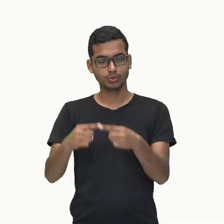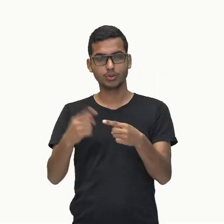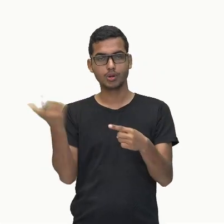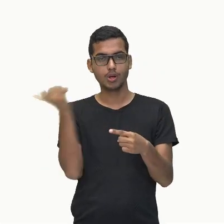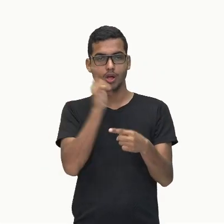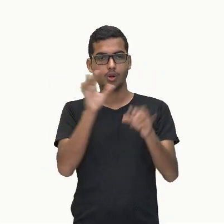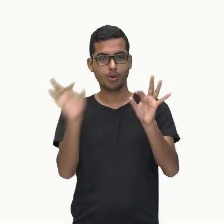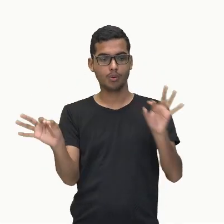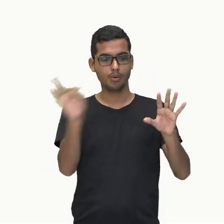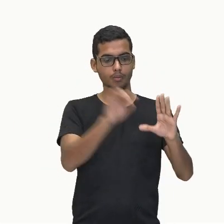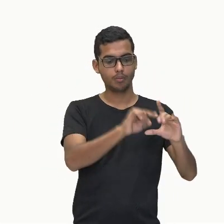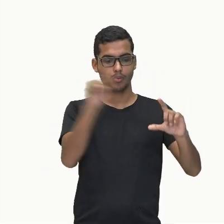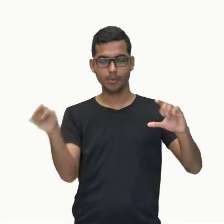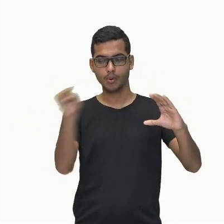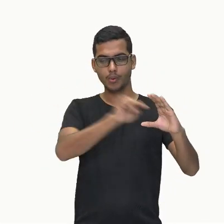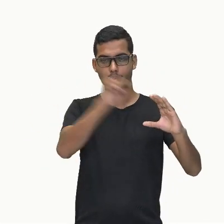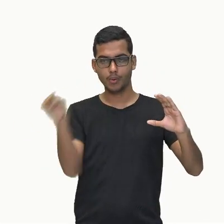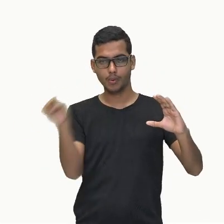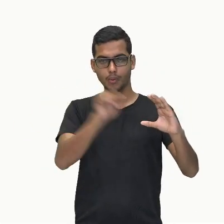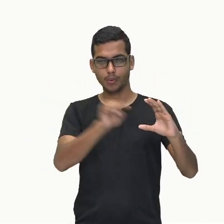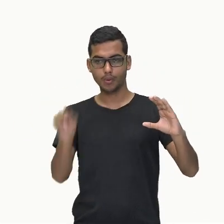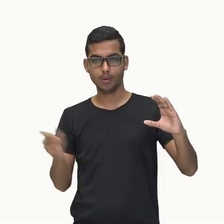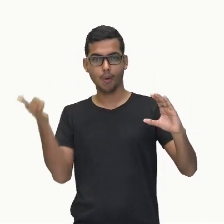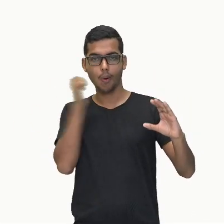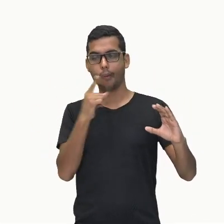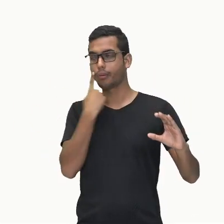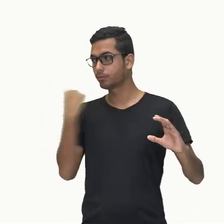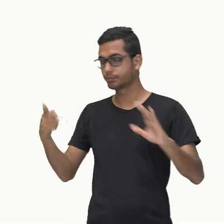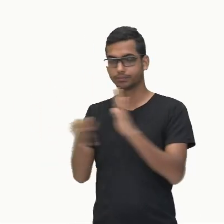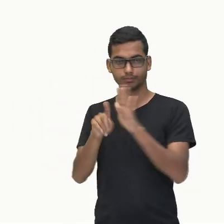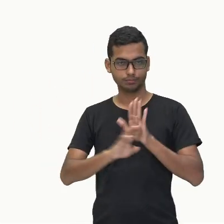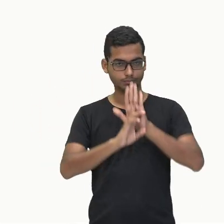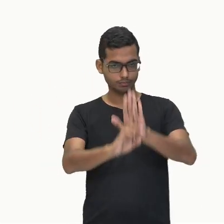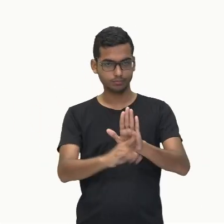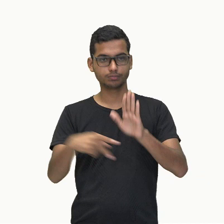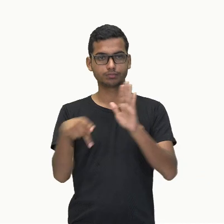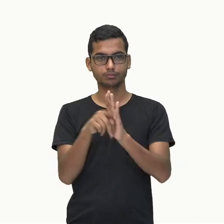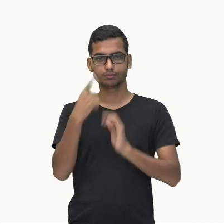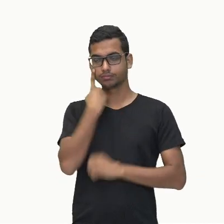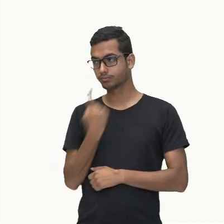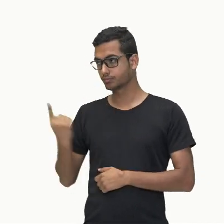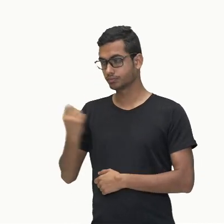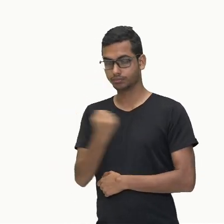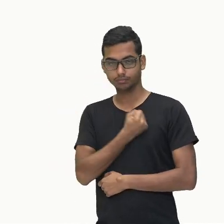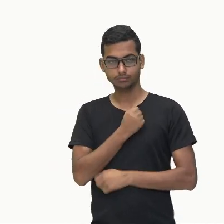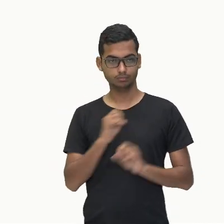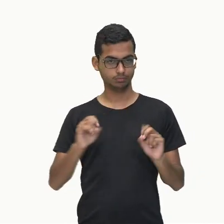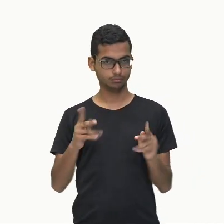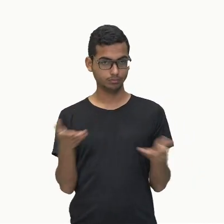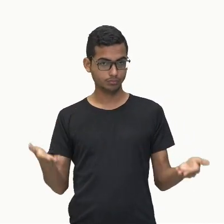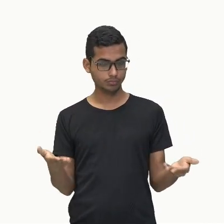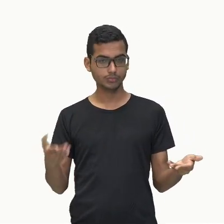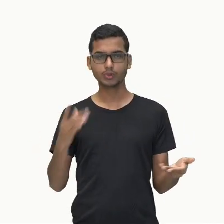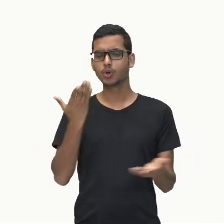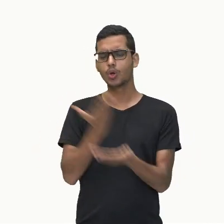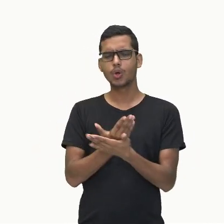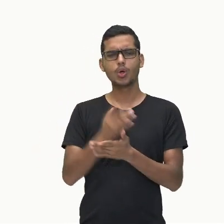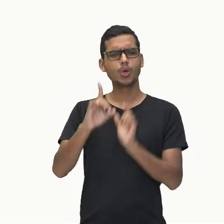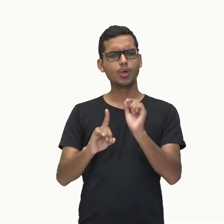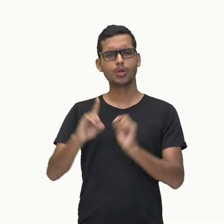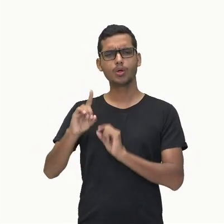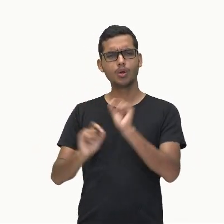outra representação que a gente tem dessa relação. Agora a gente vai ver o que é o